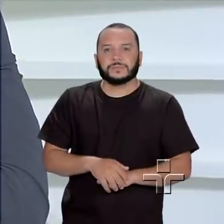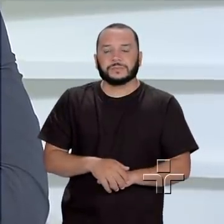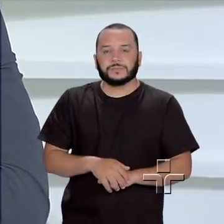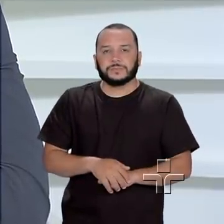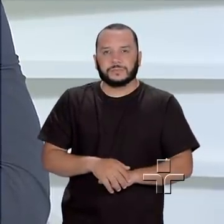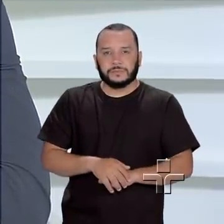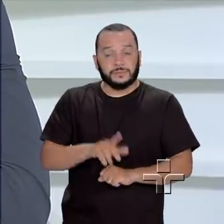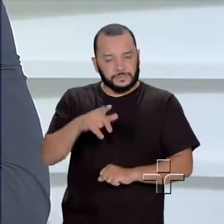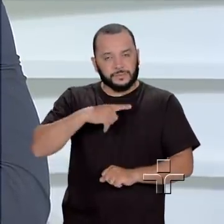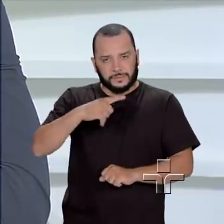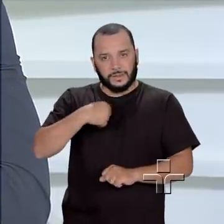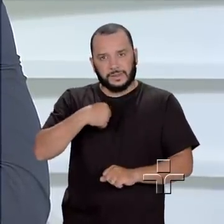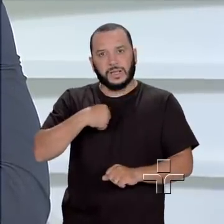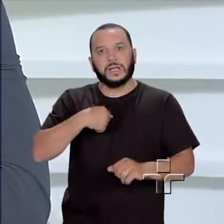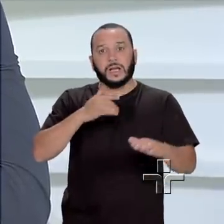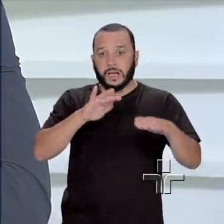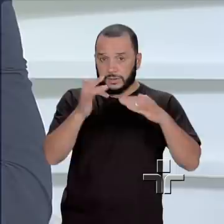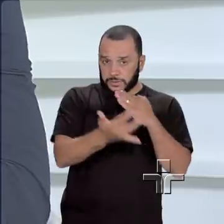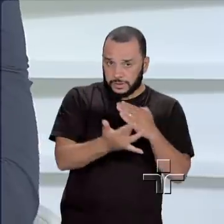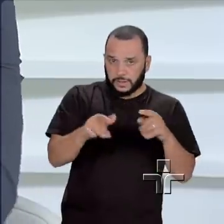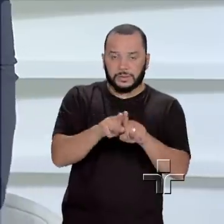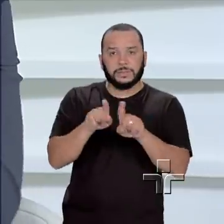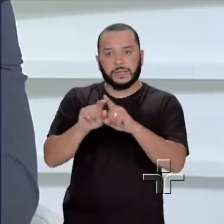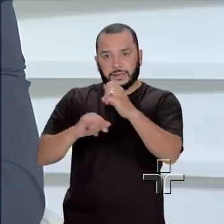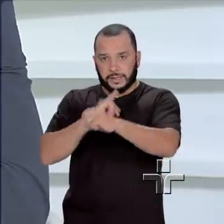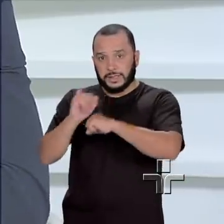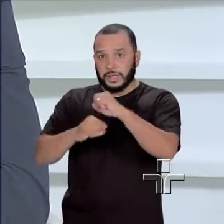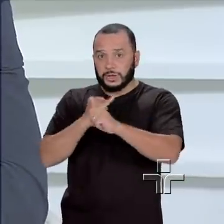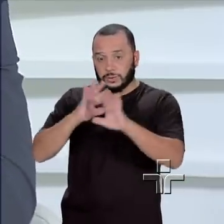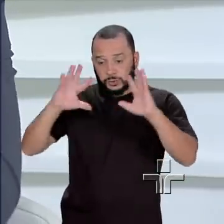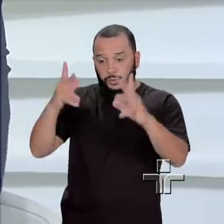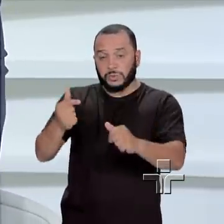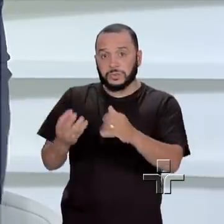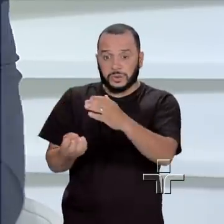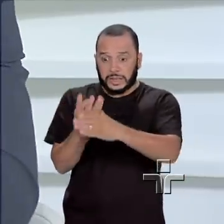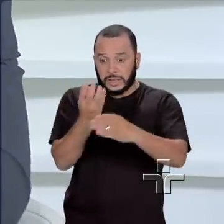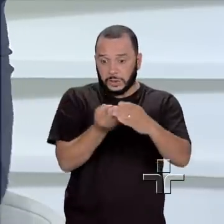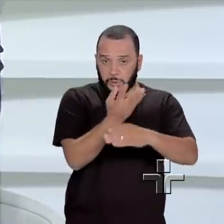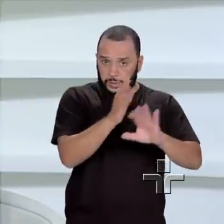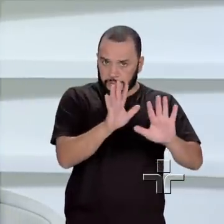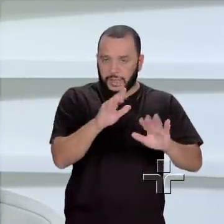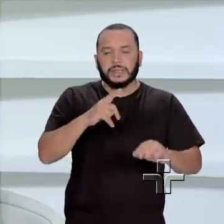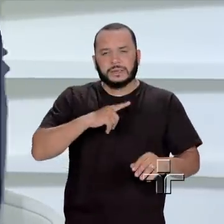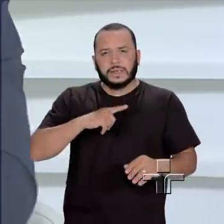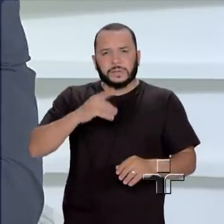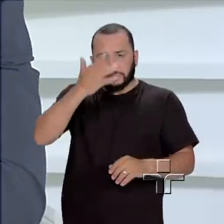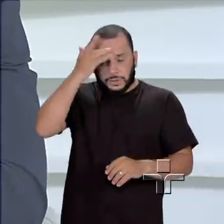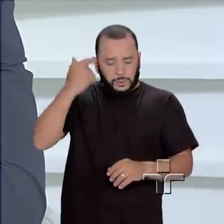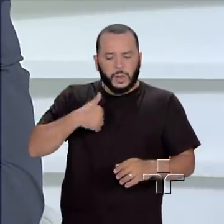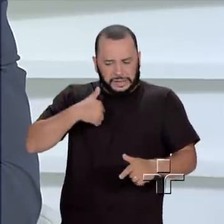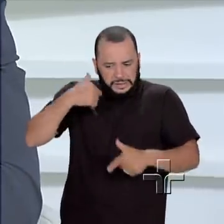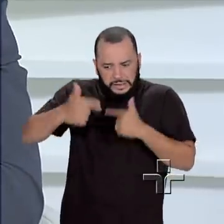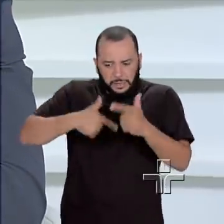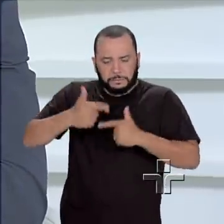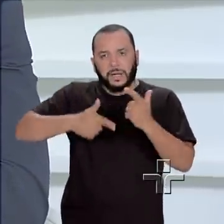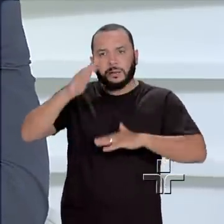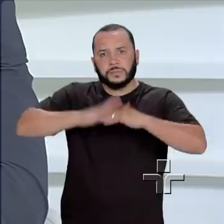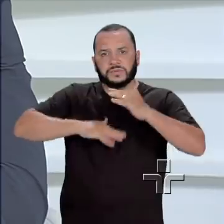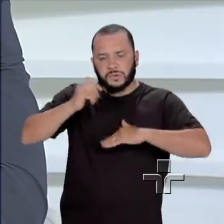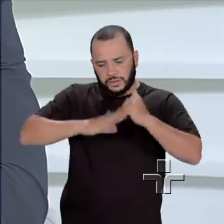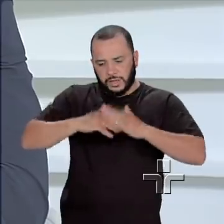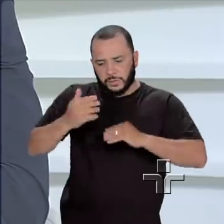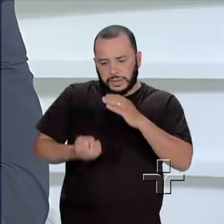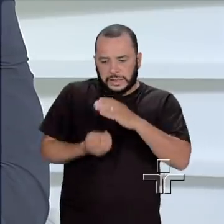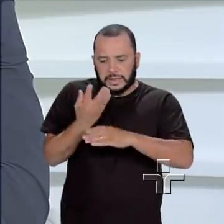Evidentemente, com a mídia social e com a internet, todo mundo é criador, mas eu queria separar o criador que faz isso seu ofício, faz isso seu modelo de negócio e influencia pessoas.